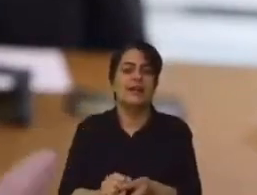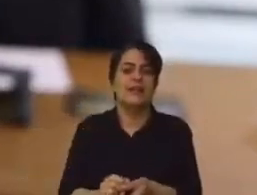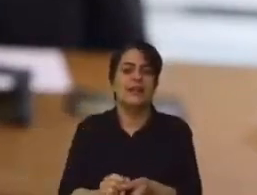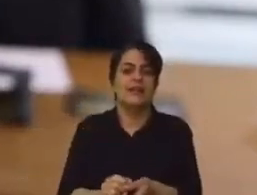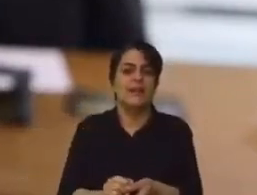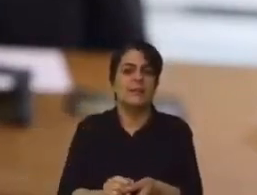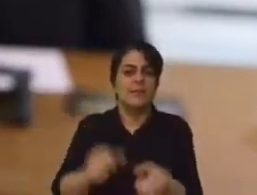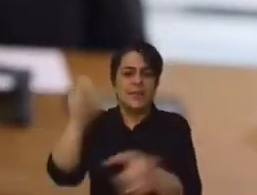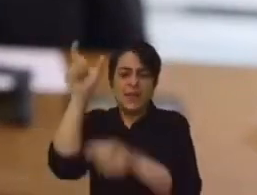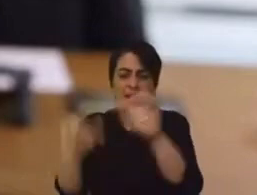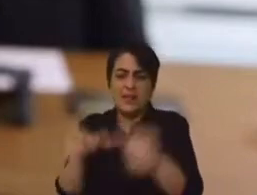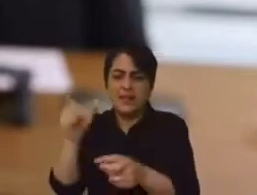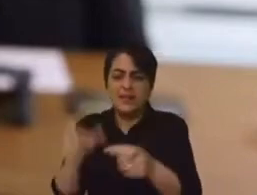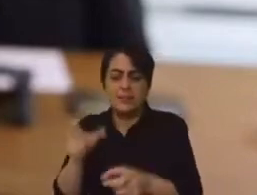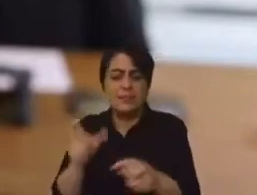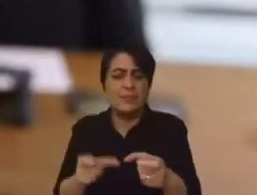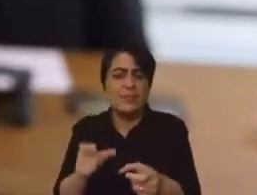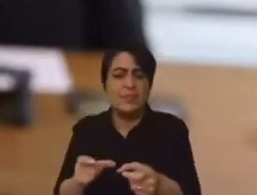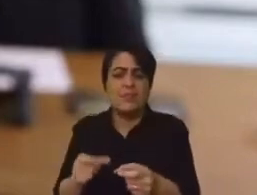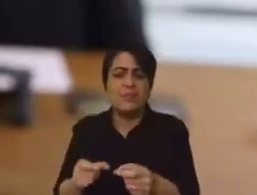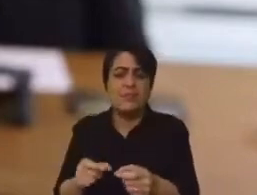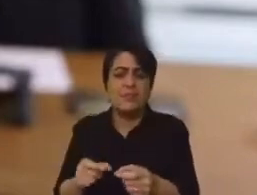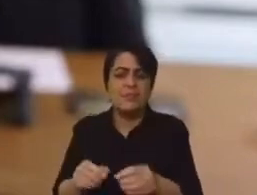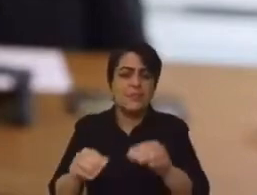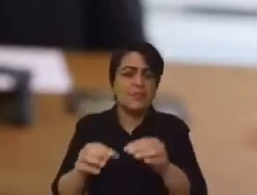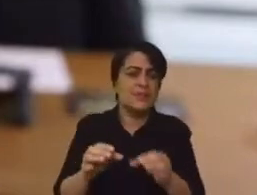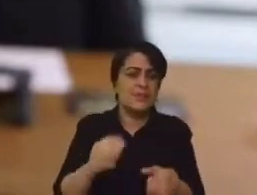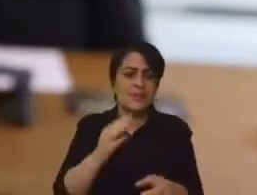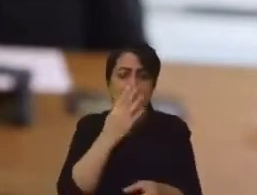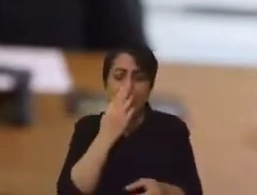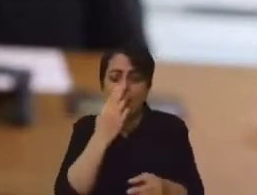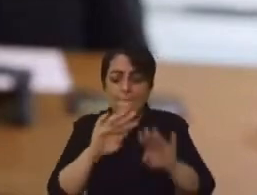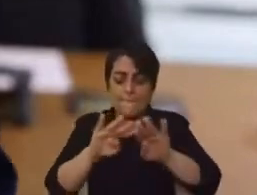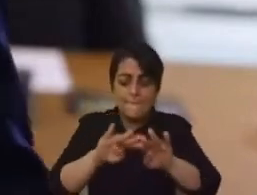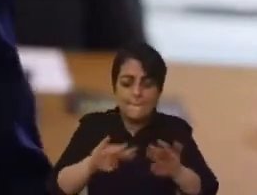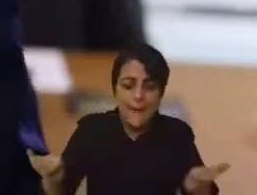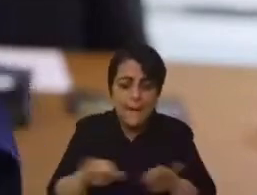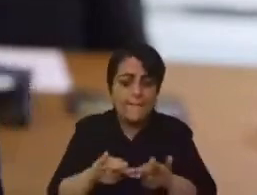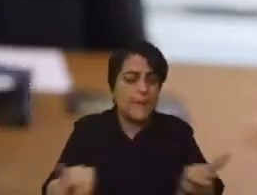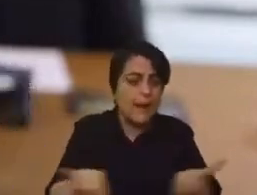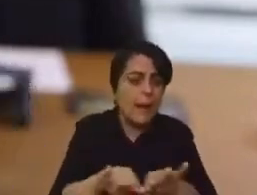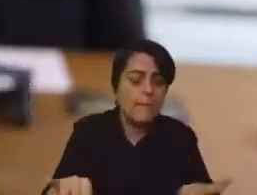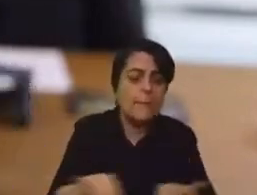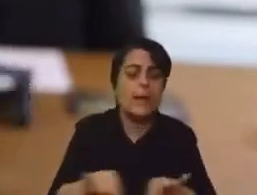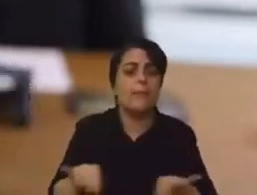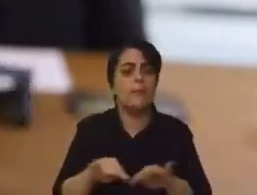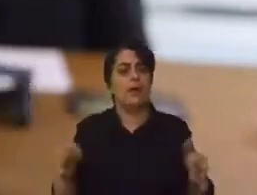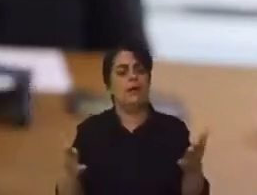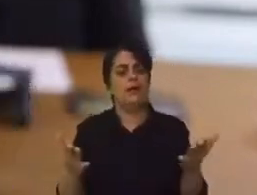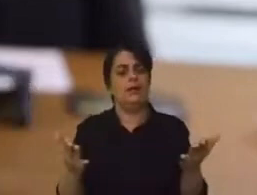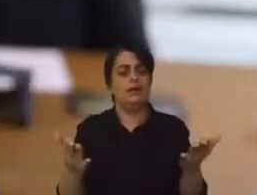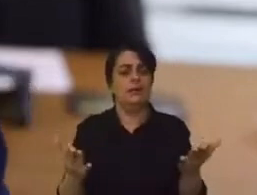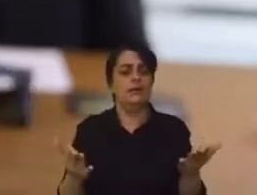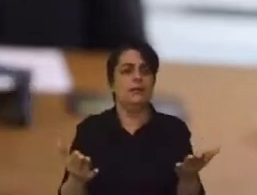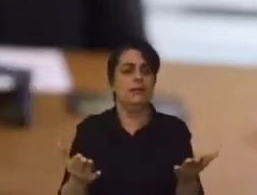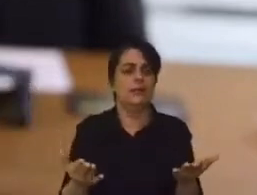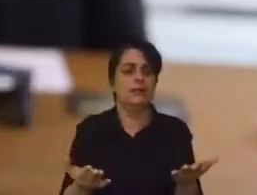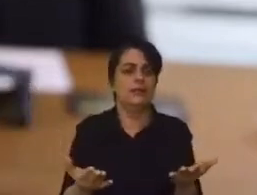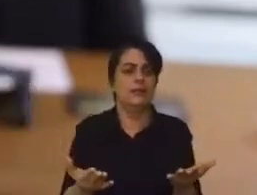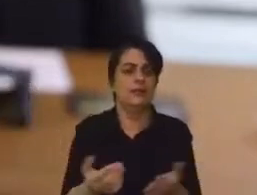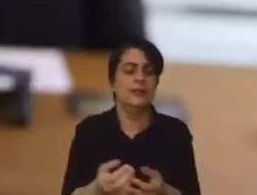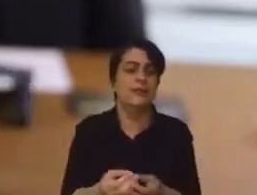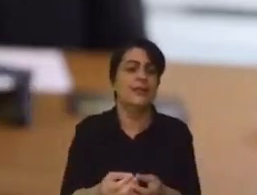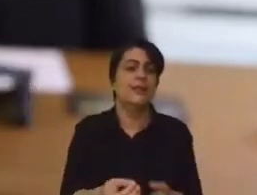dos benefícios disso. No que diz respeito ao emprego, no que diz respeito ao salário, sabe, a oportunidade de